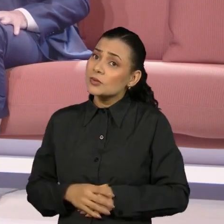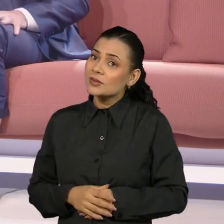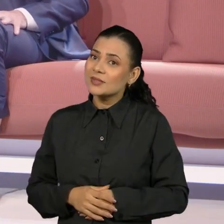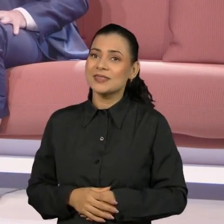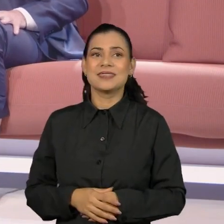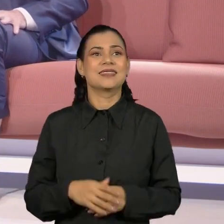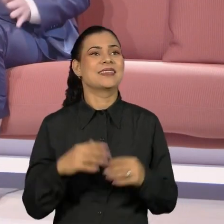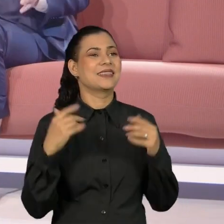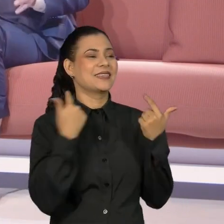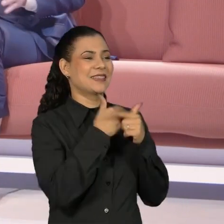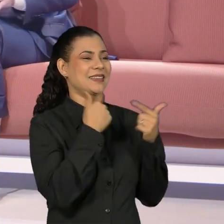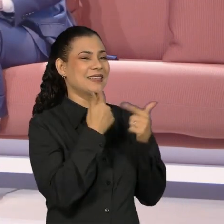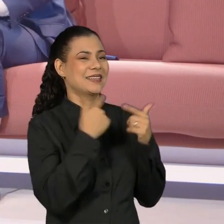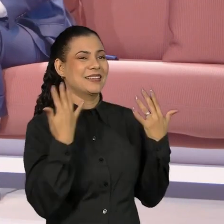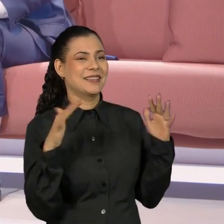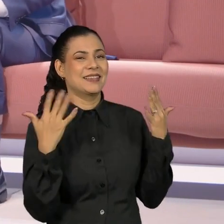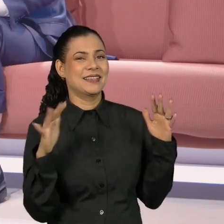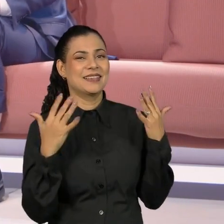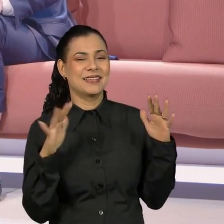filho já tinha nascido mesmo.